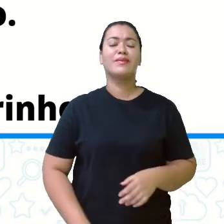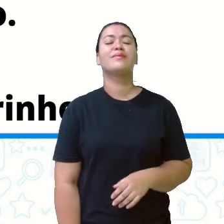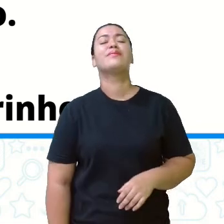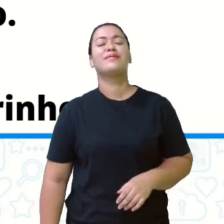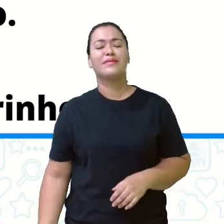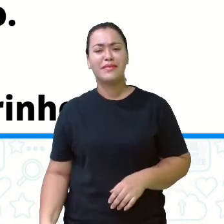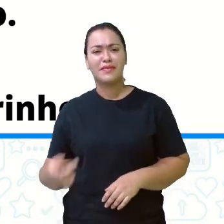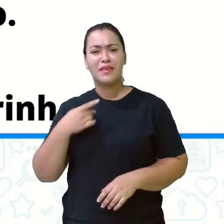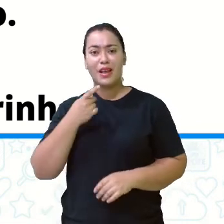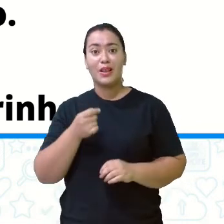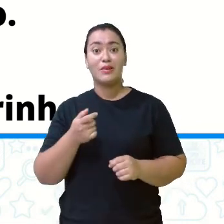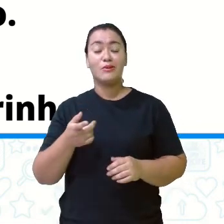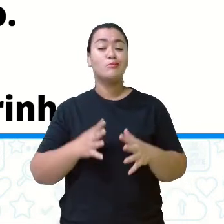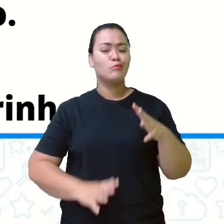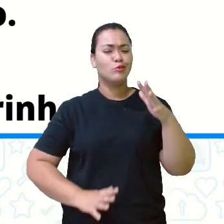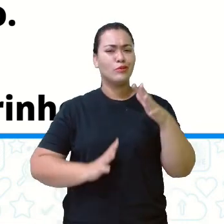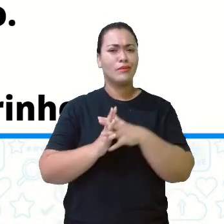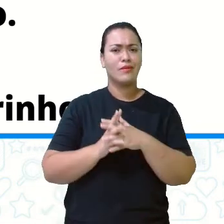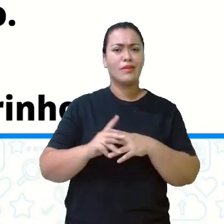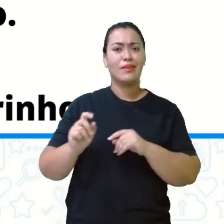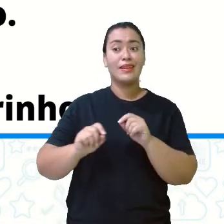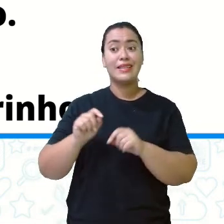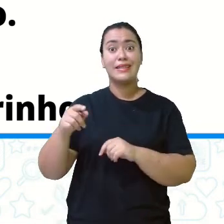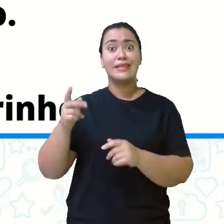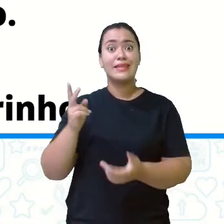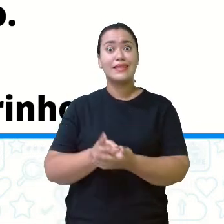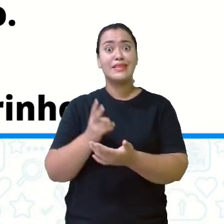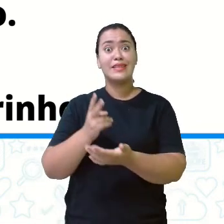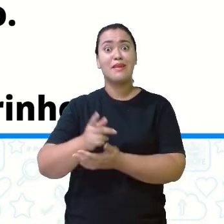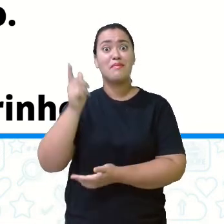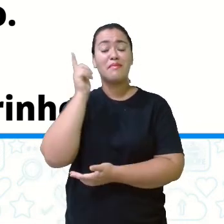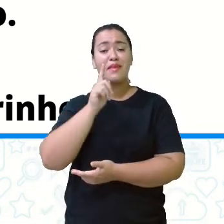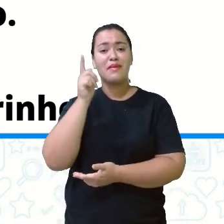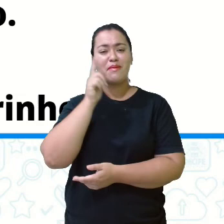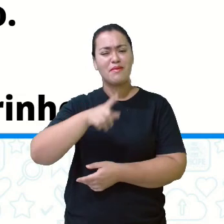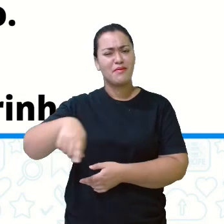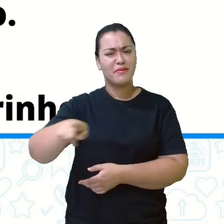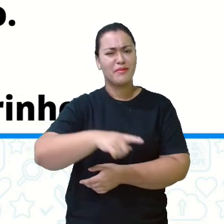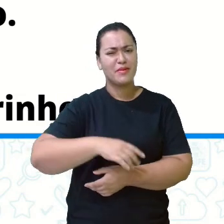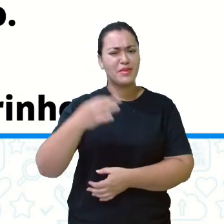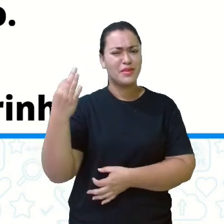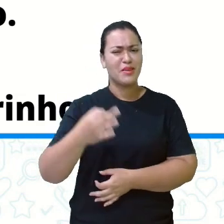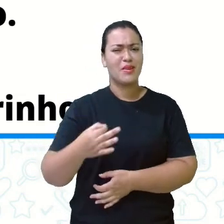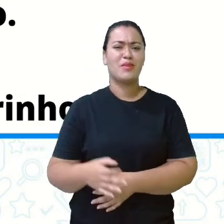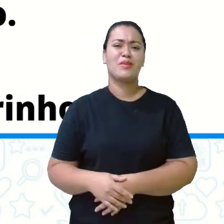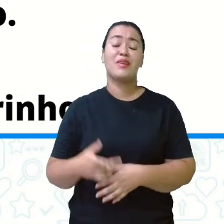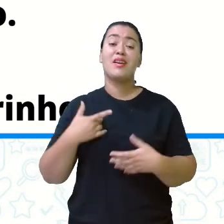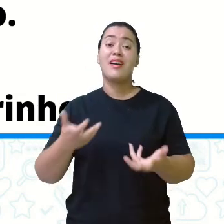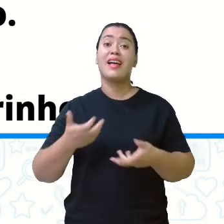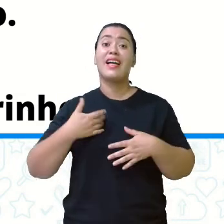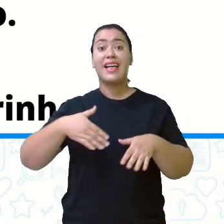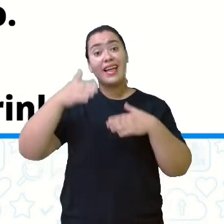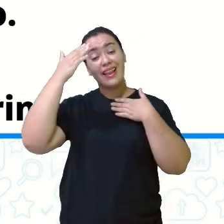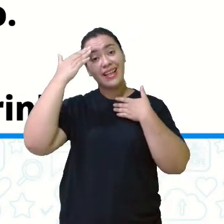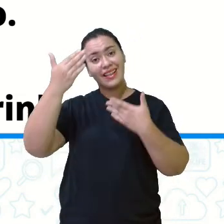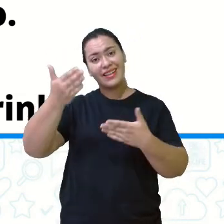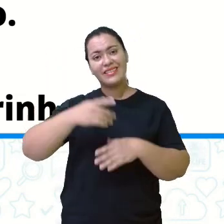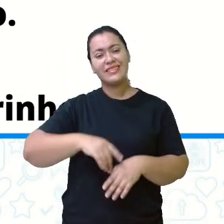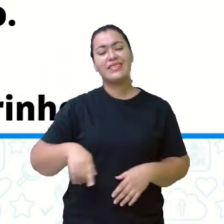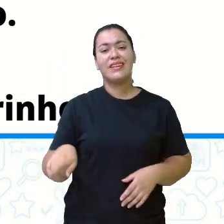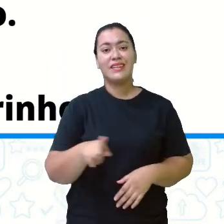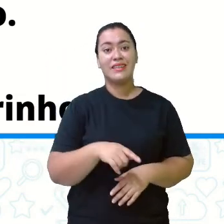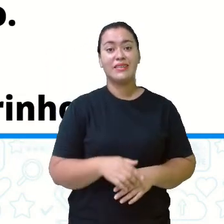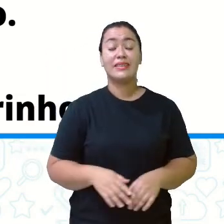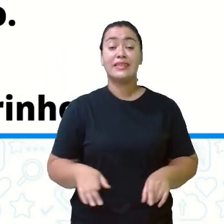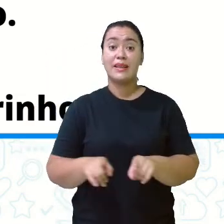porreta, fera, que estão sempre aí acertando. Vocês são ótimos, gente. Eu quero agradecer demais a